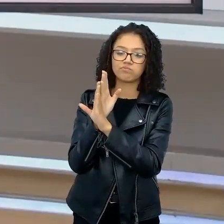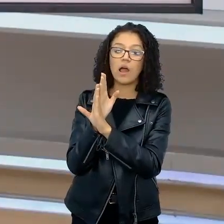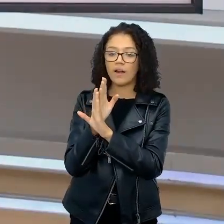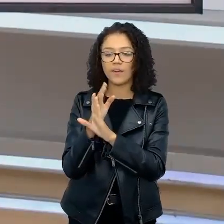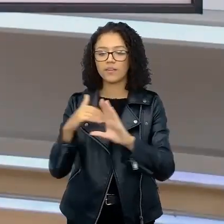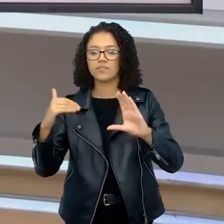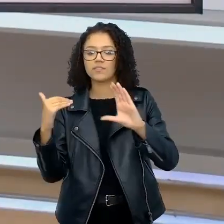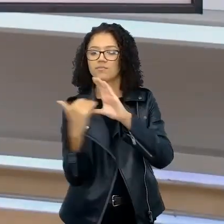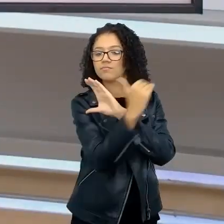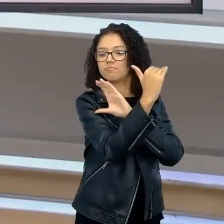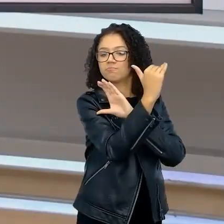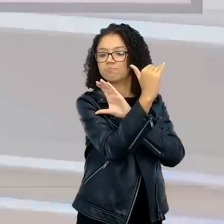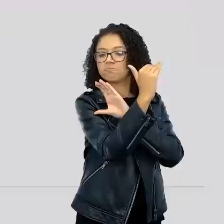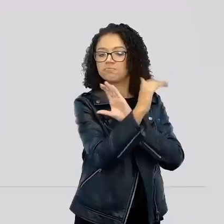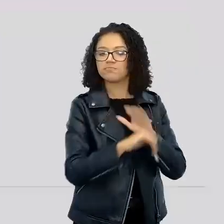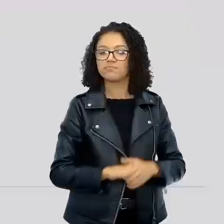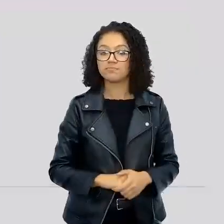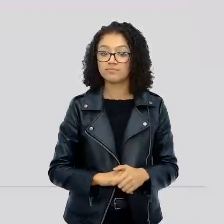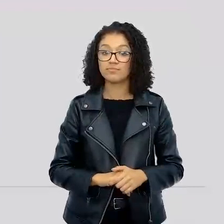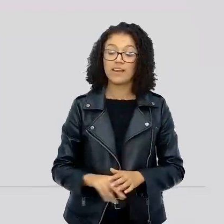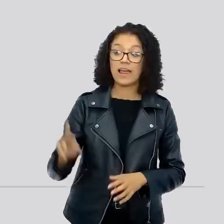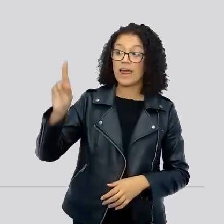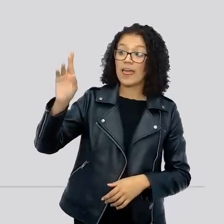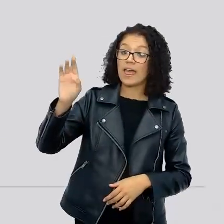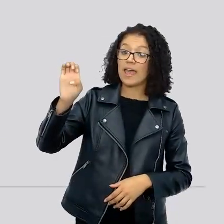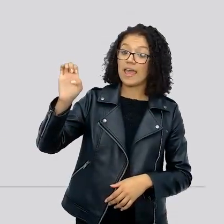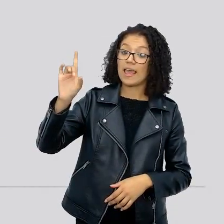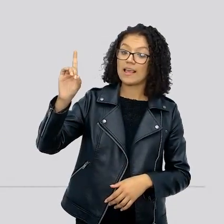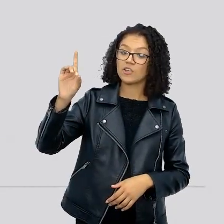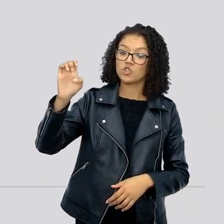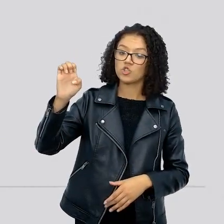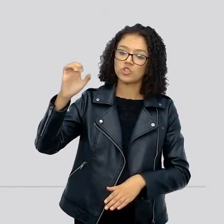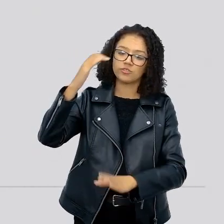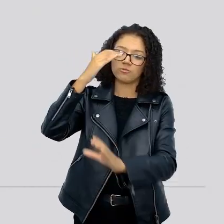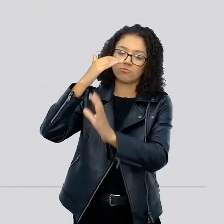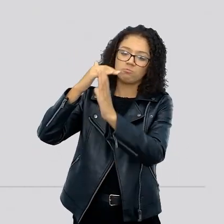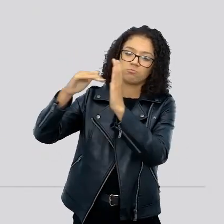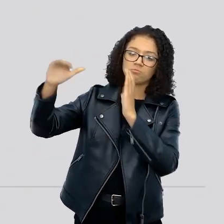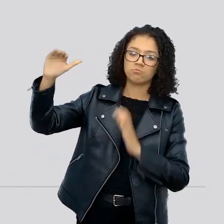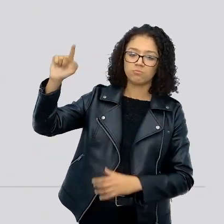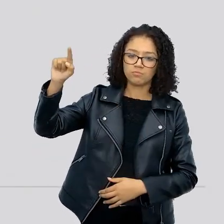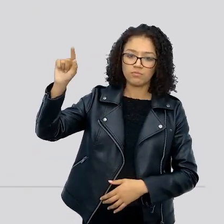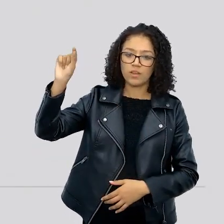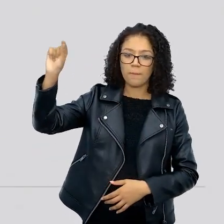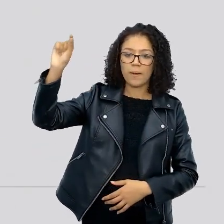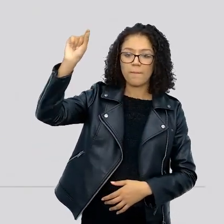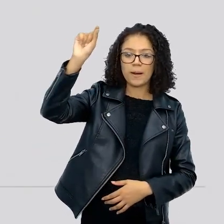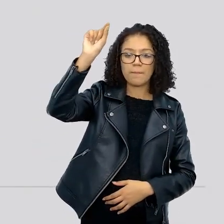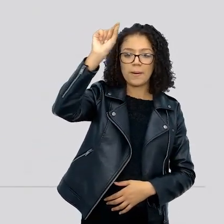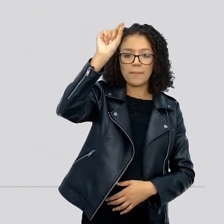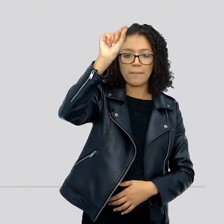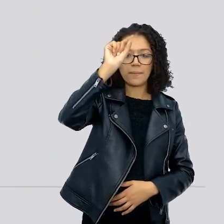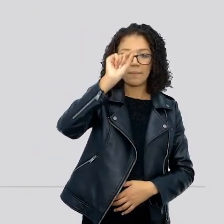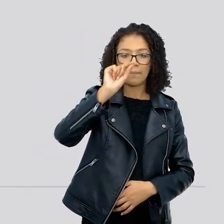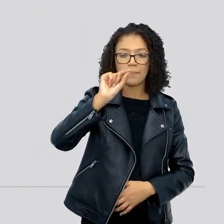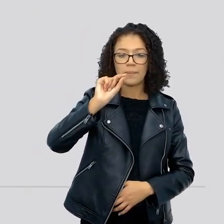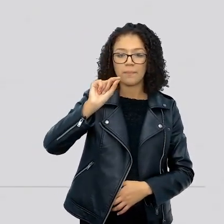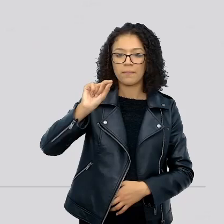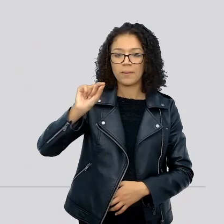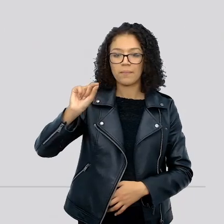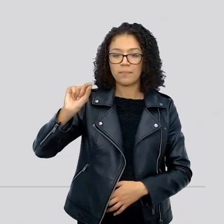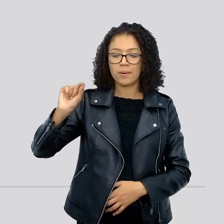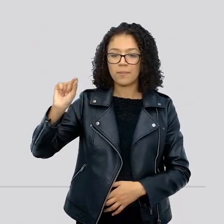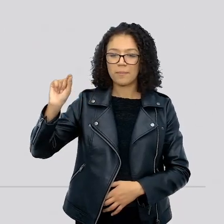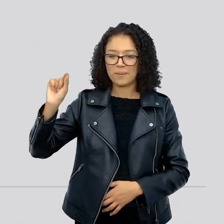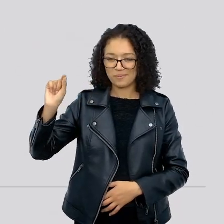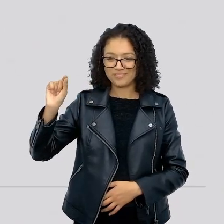proteção, tá? E daí, na rede, a gente tem esses diversos pontinhos aqui, né, que estão todos